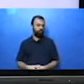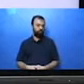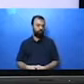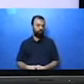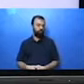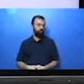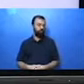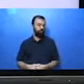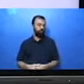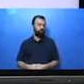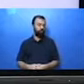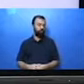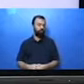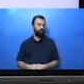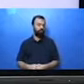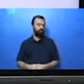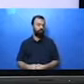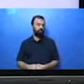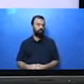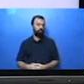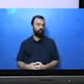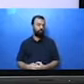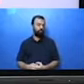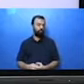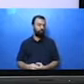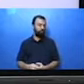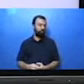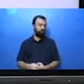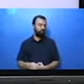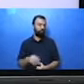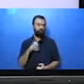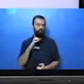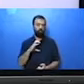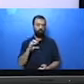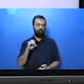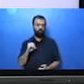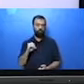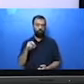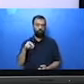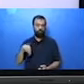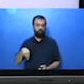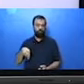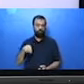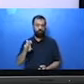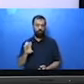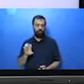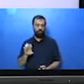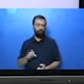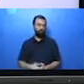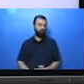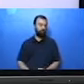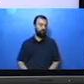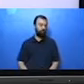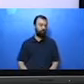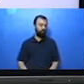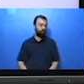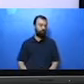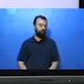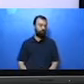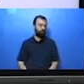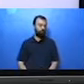Também faz parte do nosso dia a dia. Isso é um cone sólido geométrico